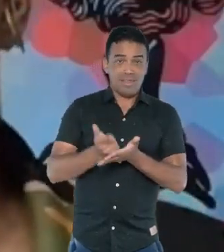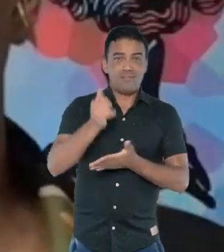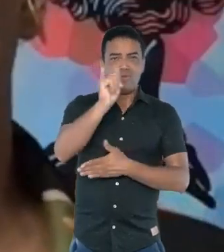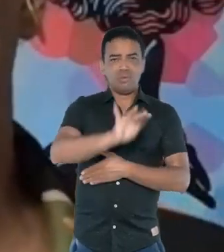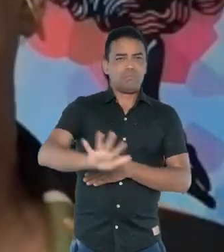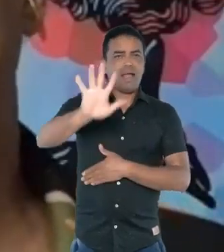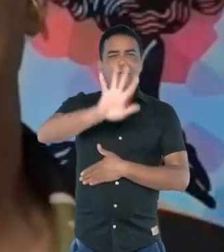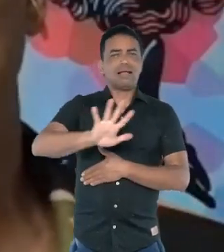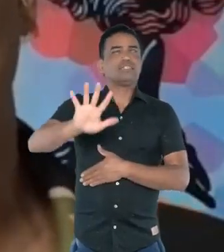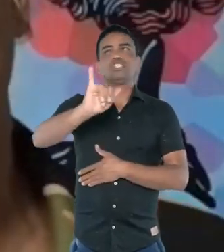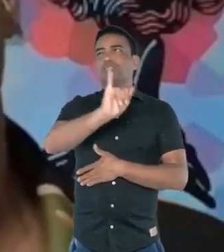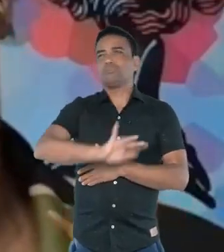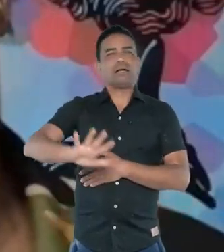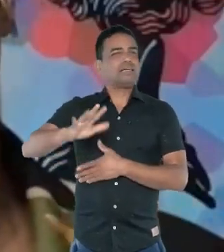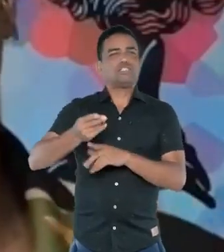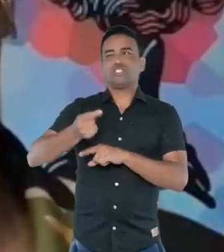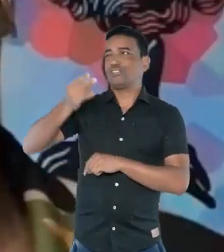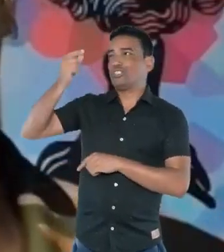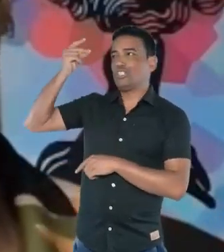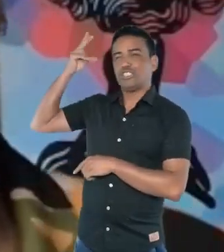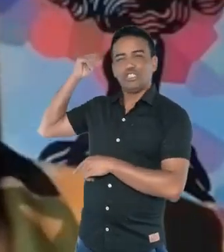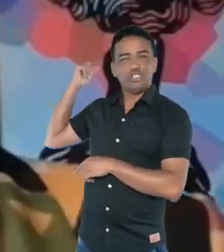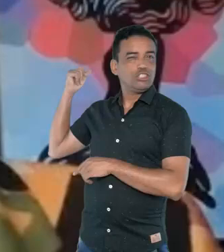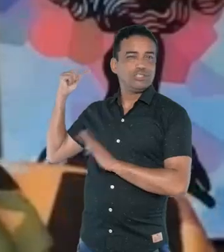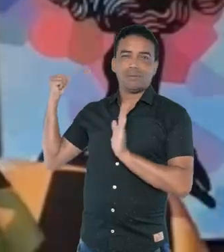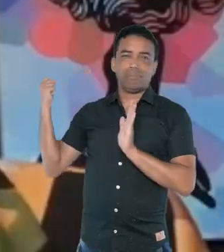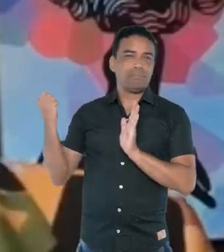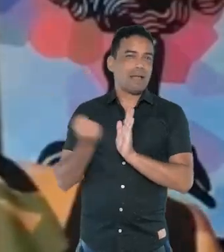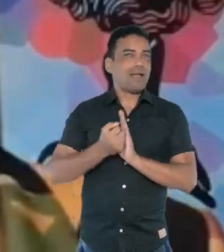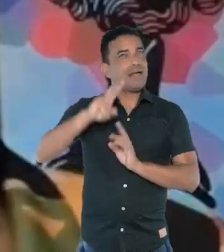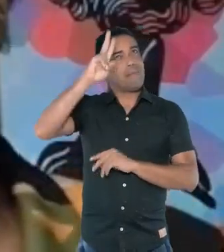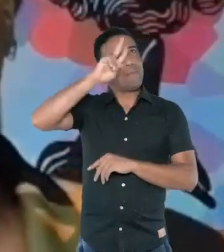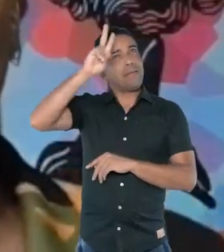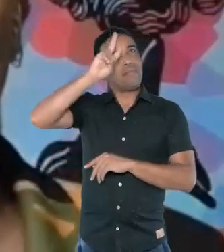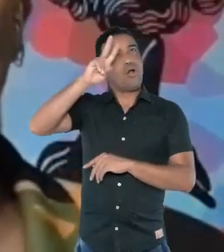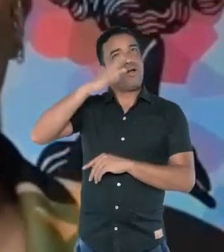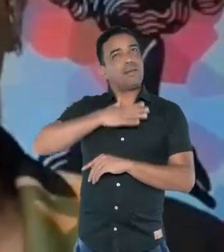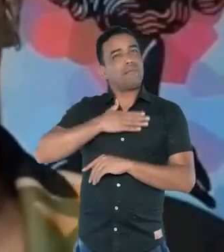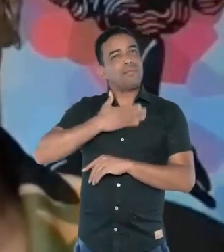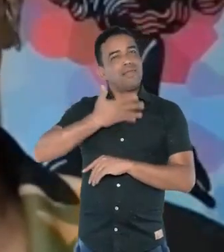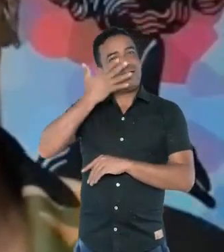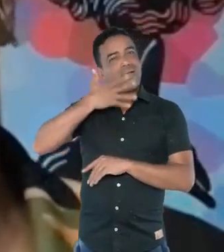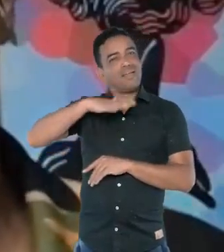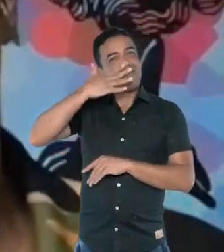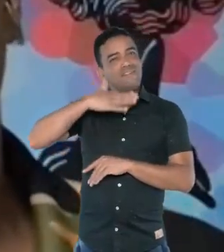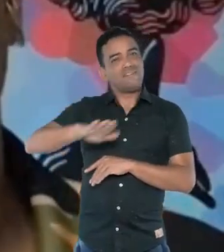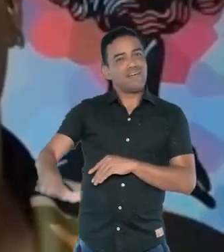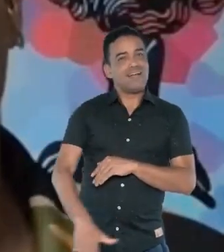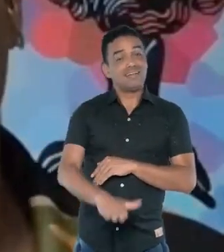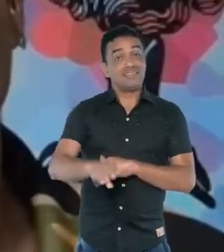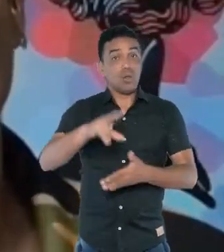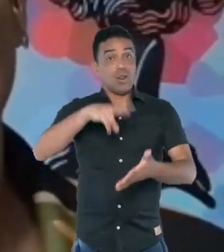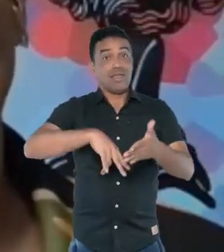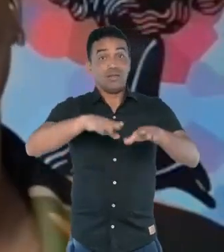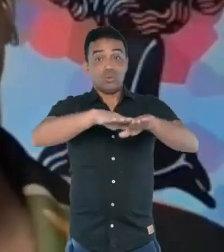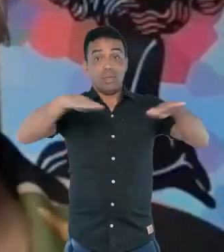talvez uma das imagens mais antigas e mais fortes que eu tenho na memória da minha infância, que era eu lendo debaixo da